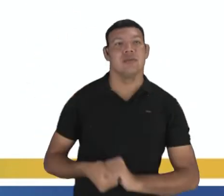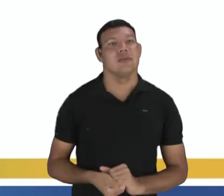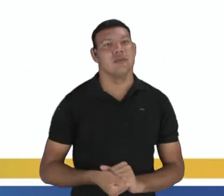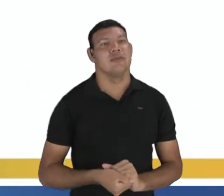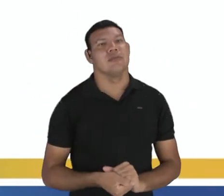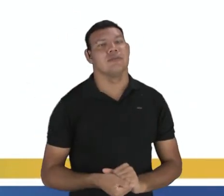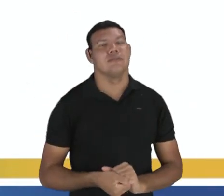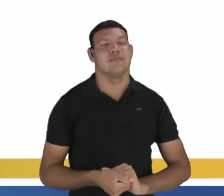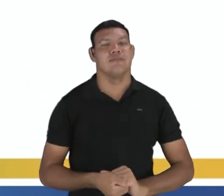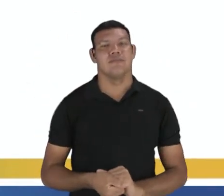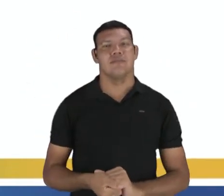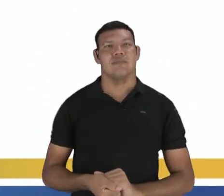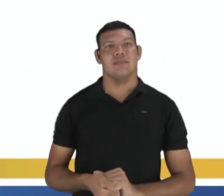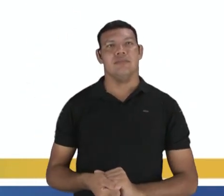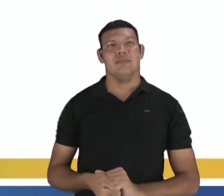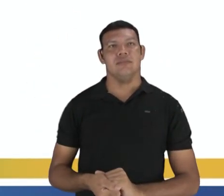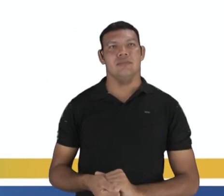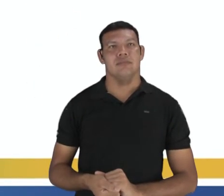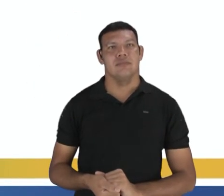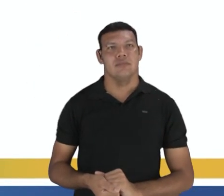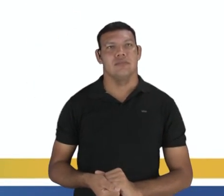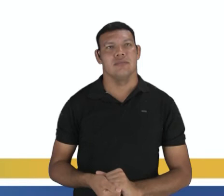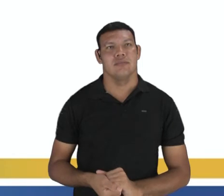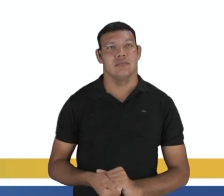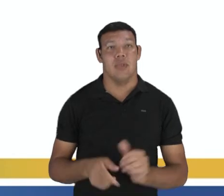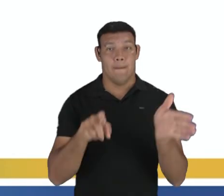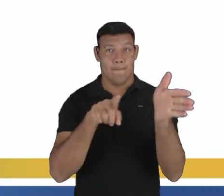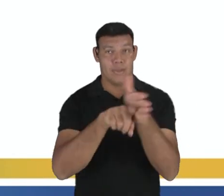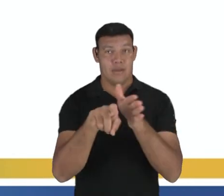carnaval. Oswald de Andrade.